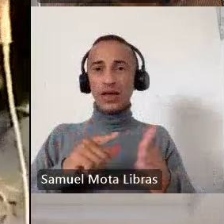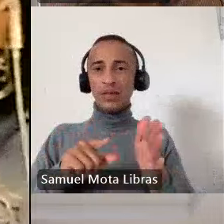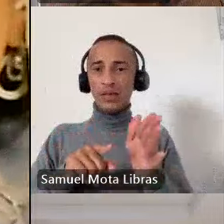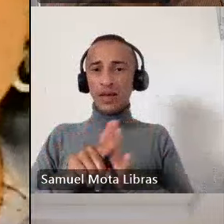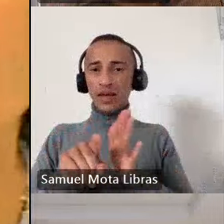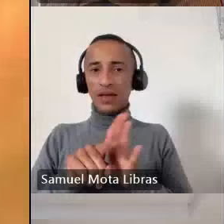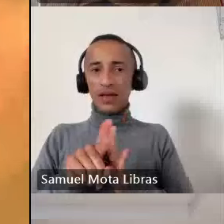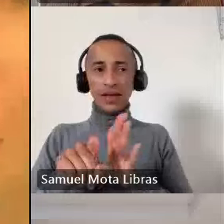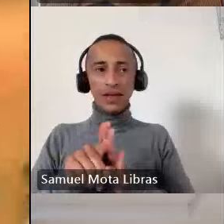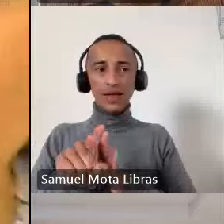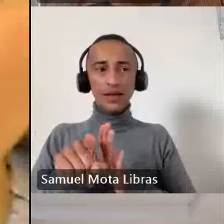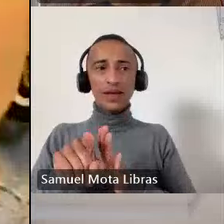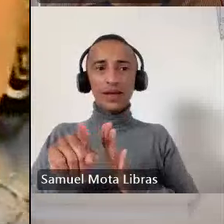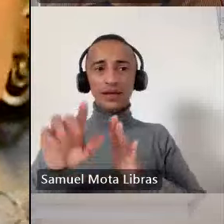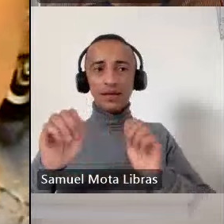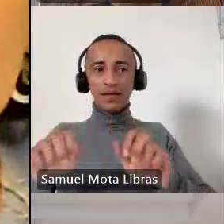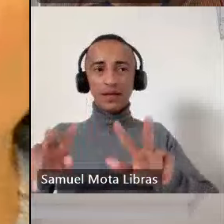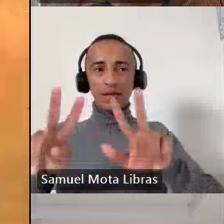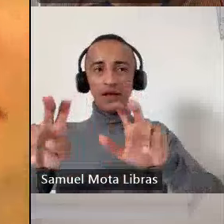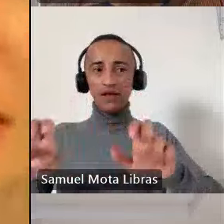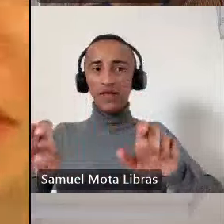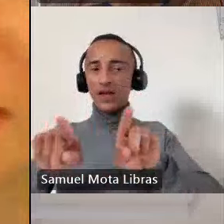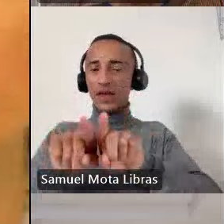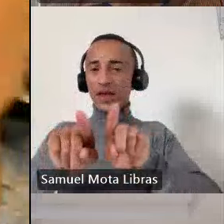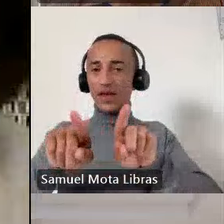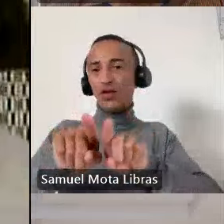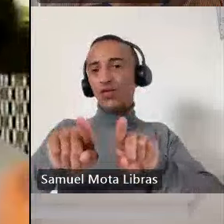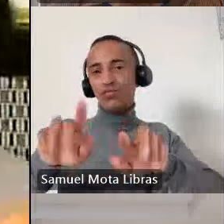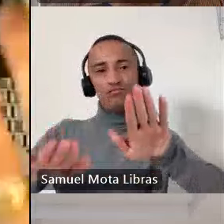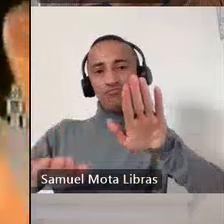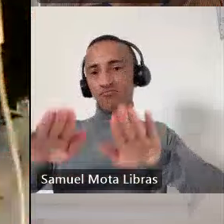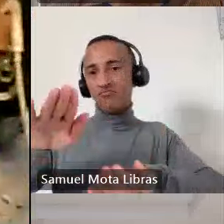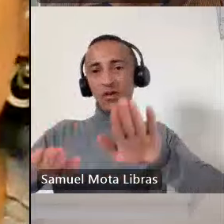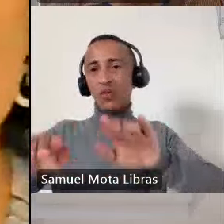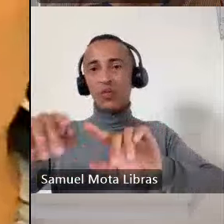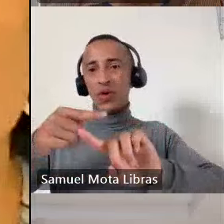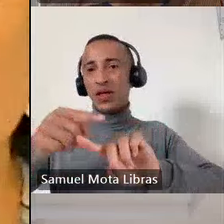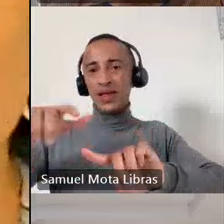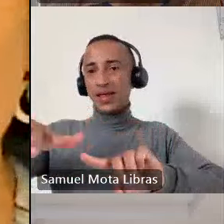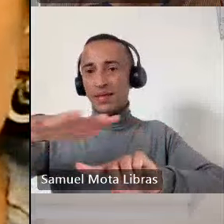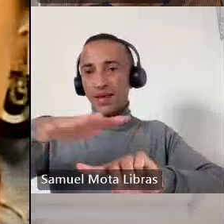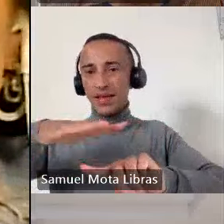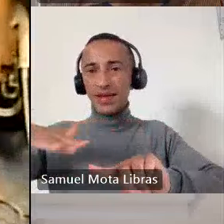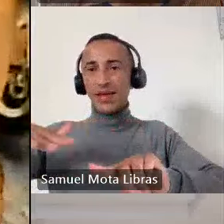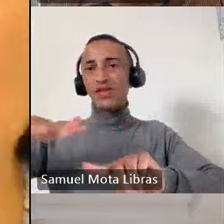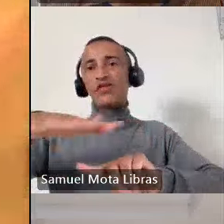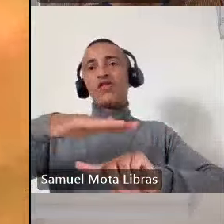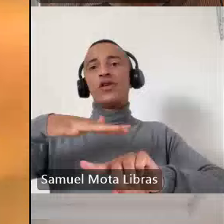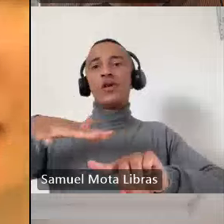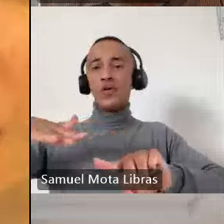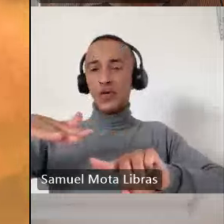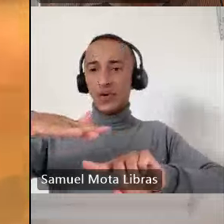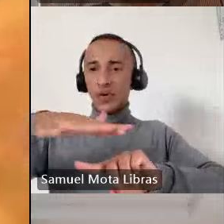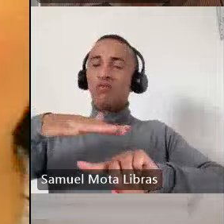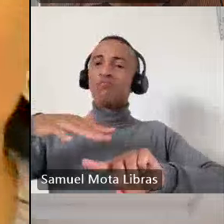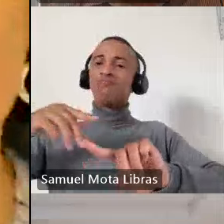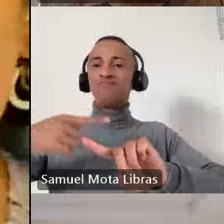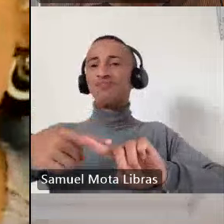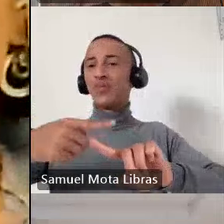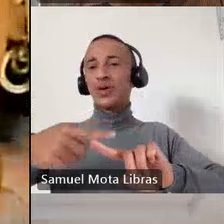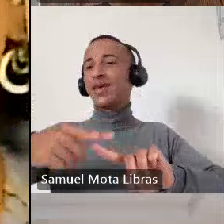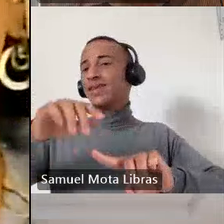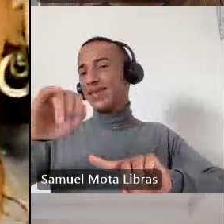o perfil epidemiológico de determinada região porque que determinada região tem mais incidência de determinada doença ou não se a vacina tá indo para lá